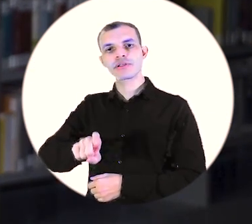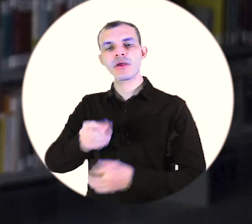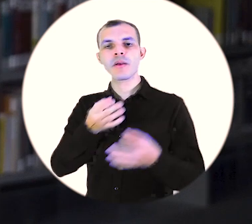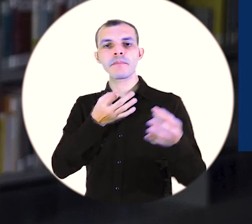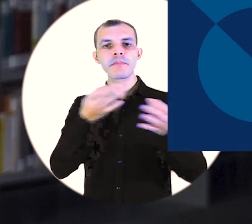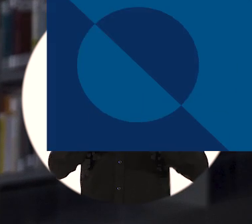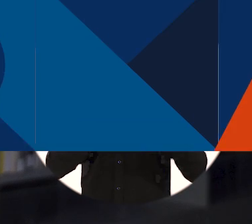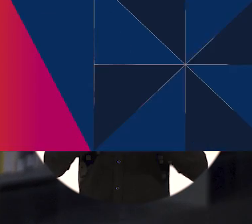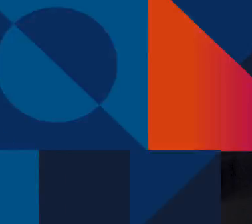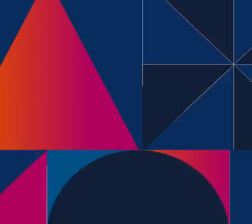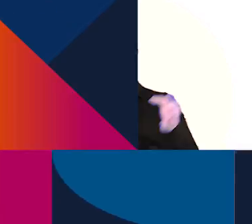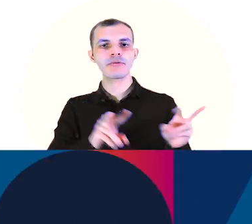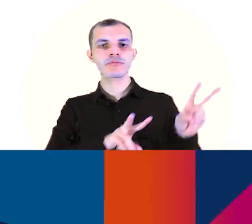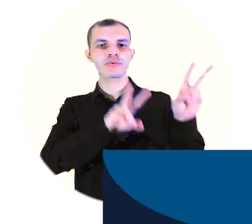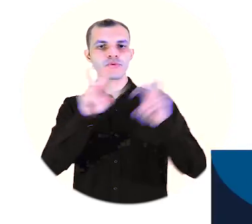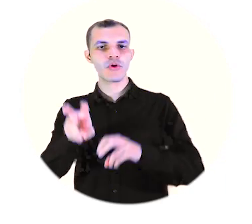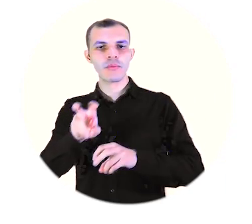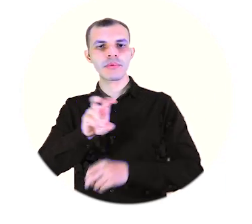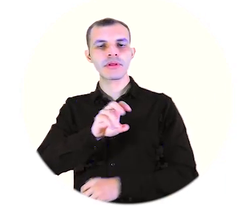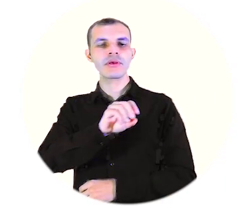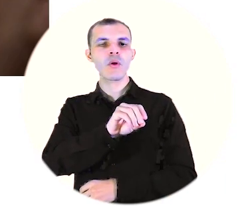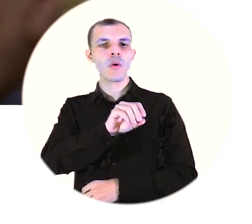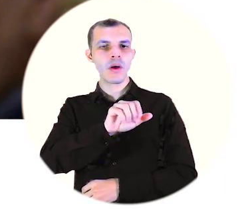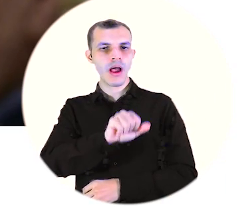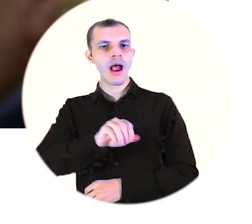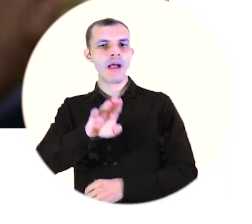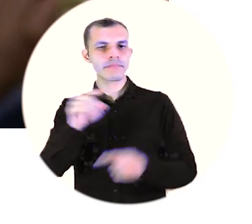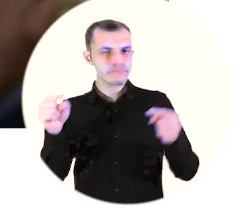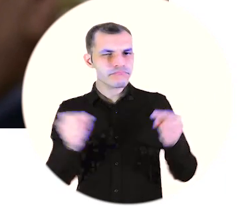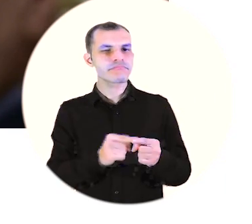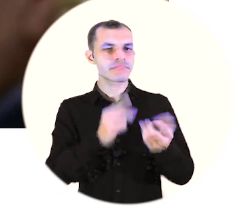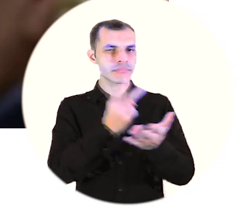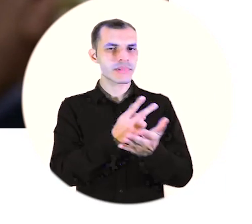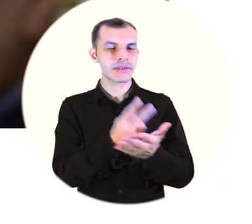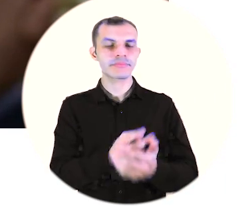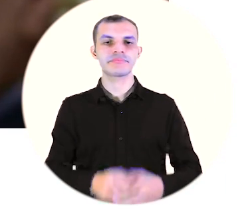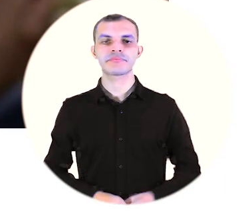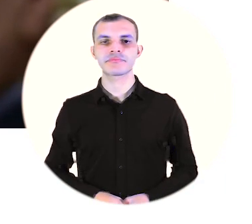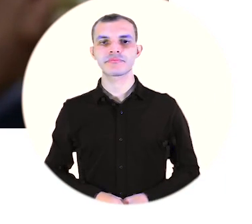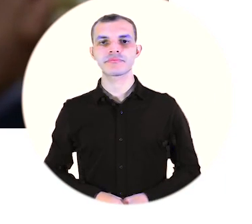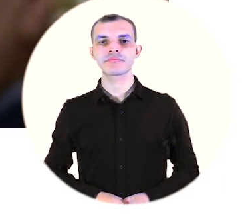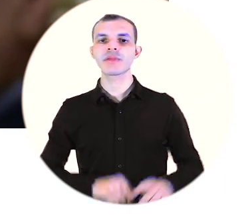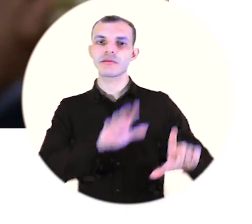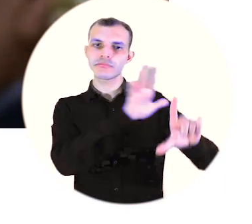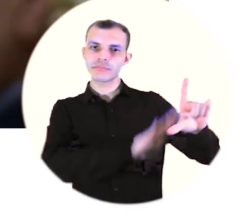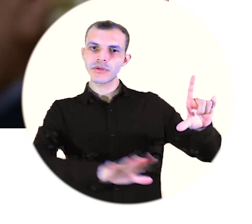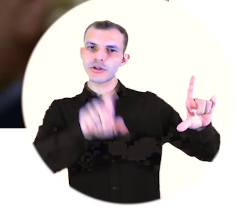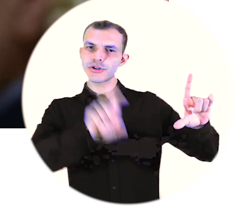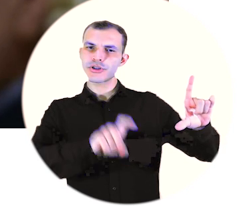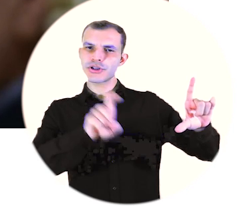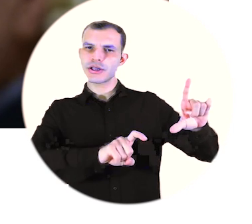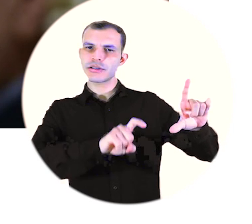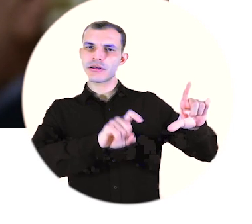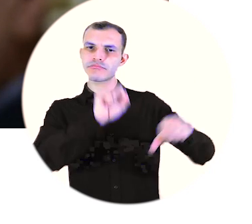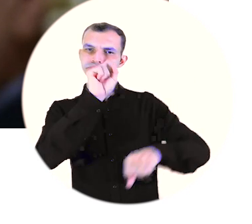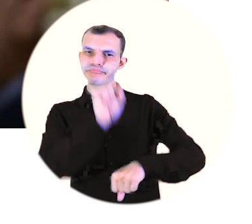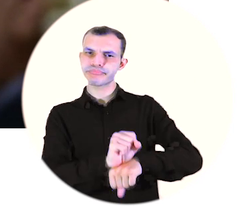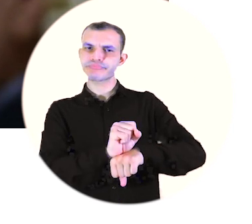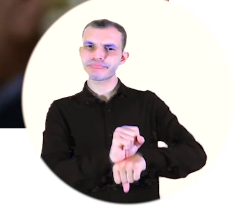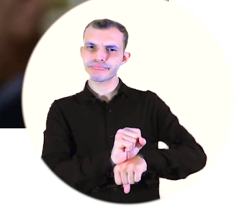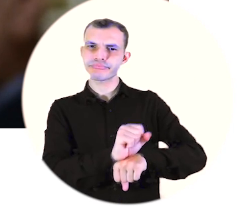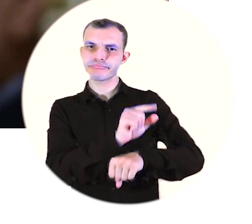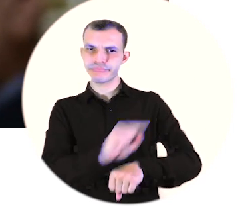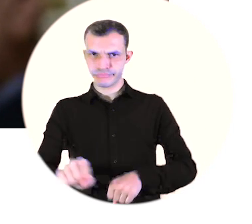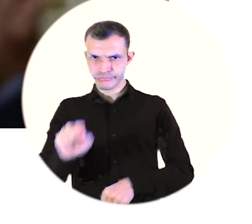solicitava a OAB. Luiz Fux avaliou que é importante que a suspensão do X, abre aspas, não atinja pessoas